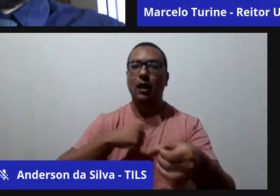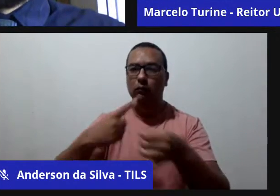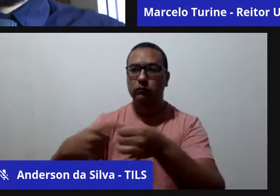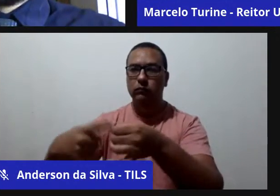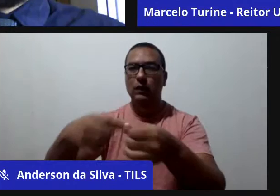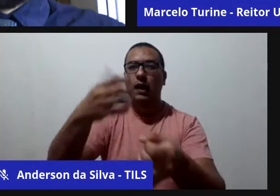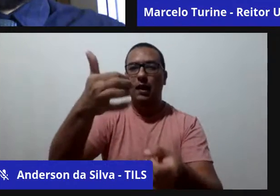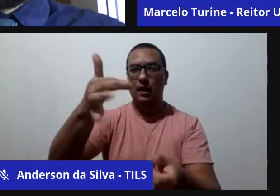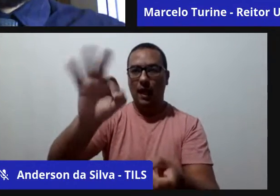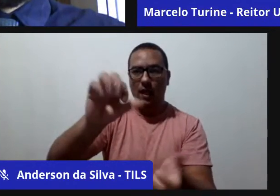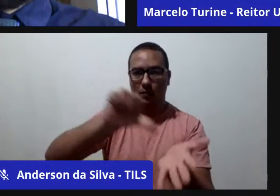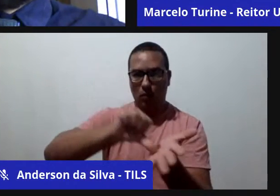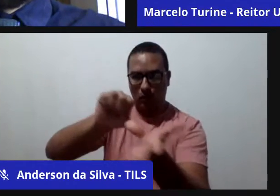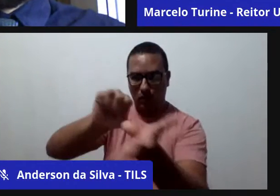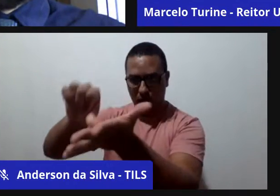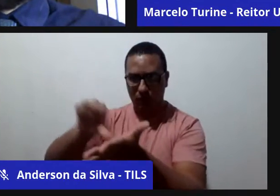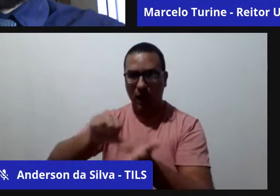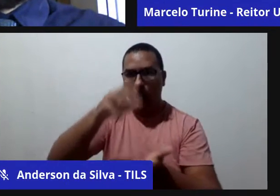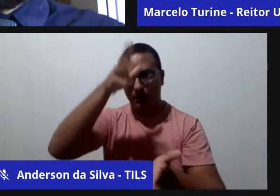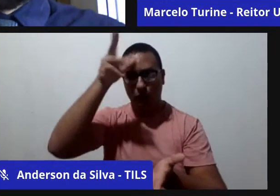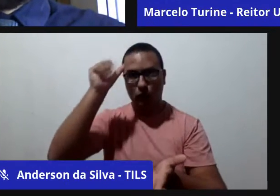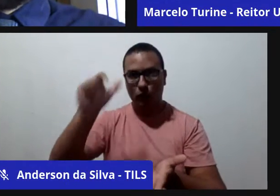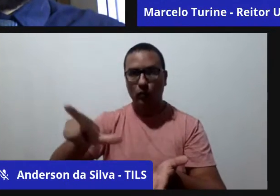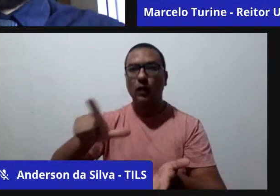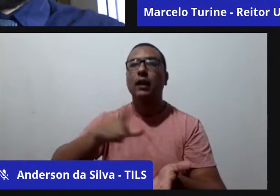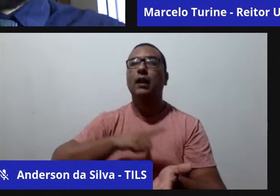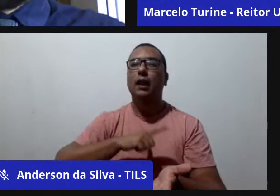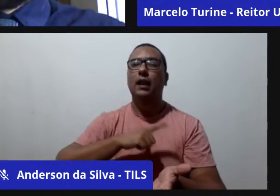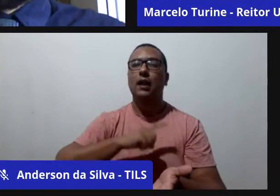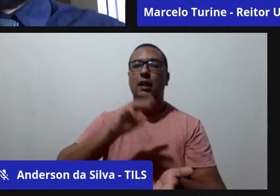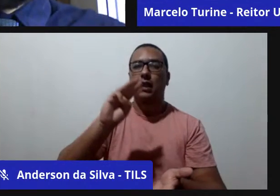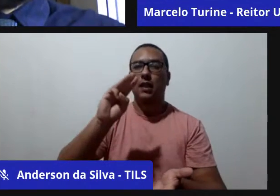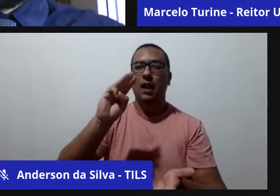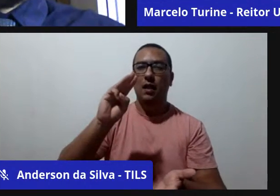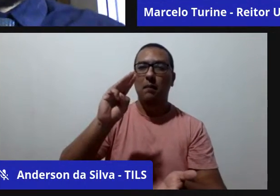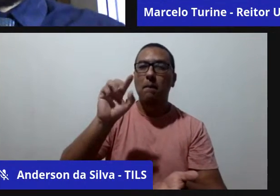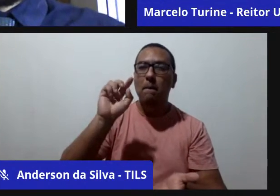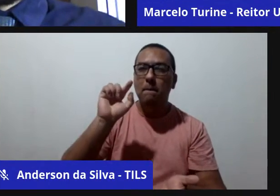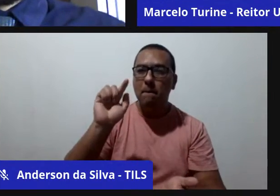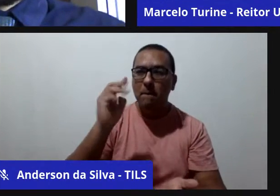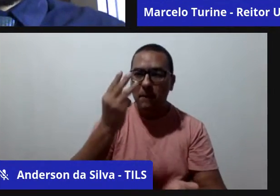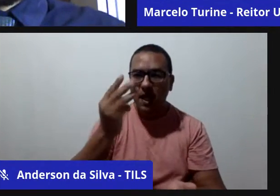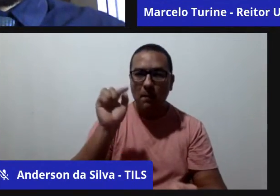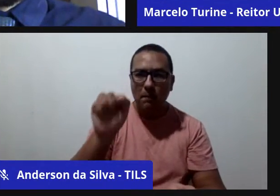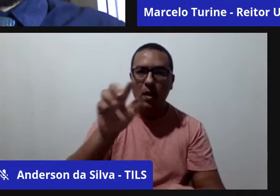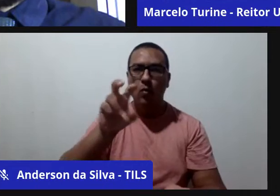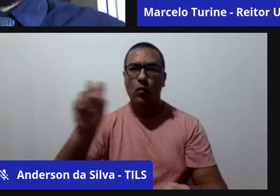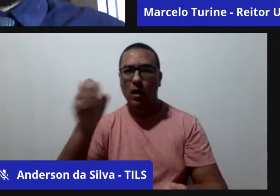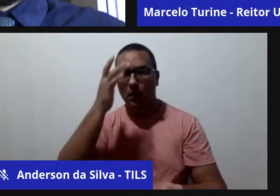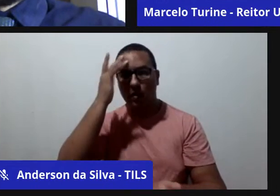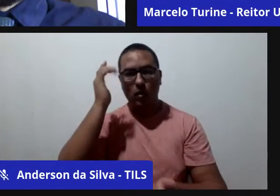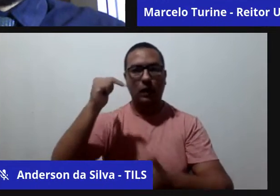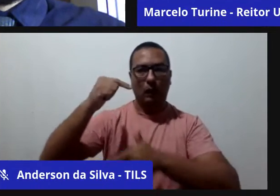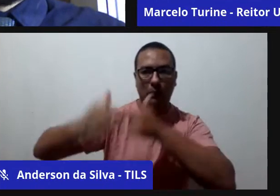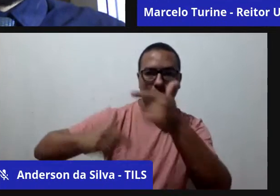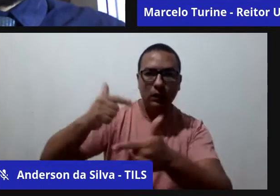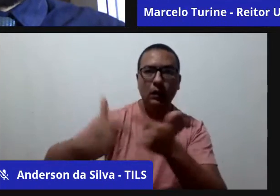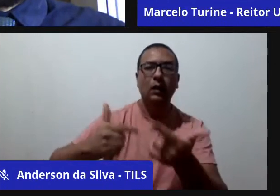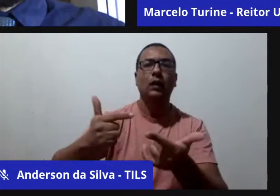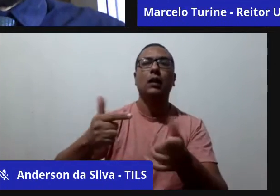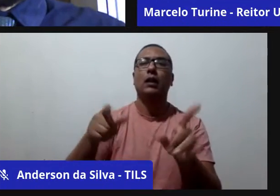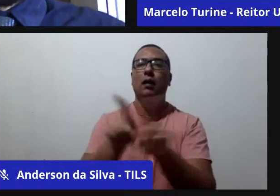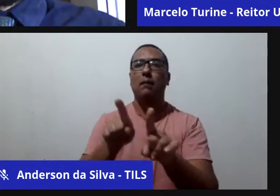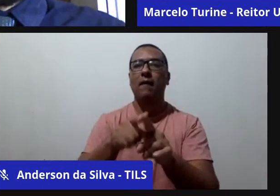Mato Grosso do Sul, com 3.500 moradores, servidores, trabalhando, e mais de 25